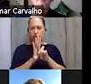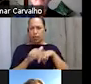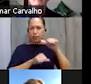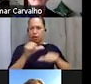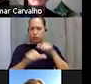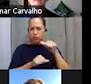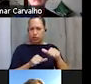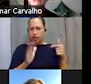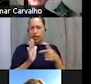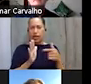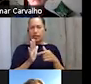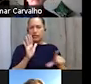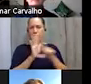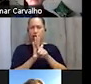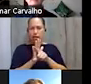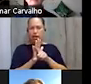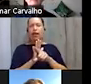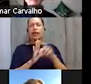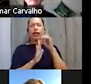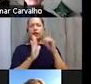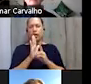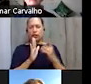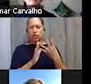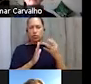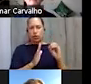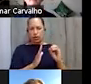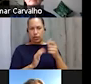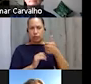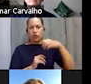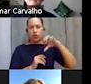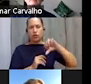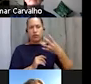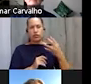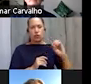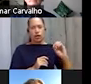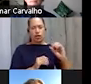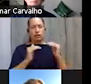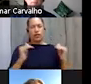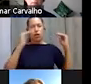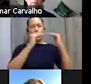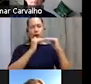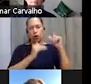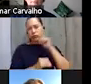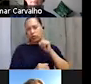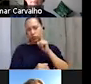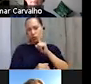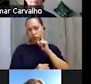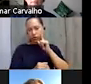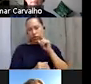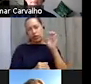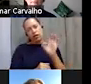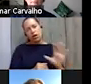década de 40, para a gente colocar a gente no patamar dos Estados Unidos e da Europa em relação